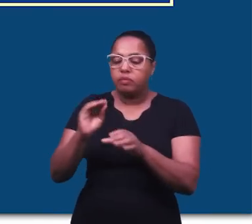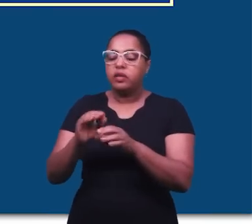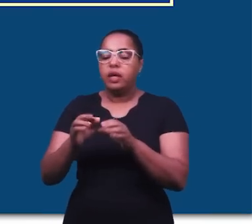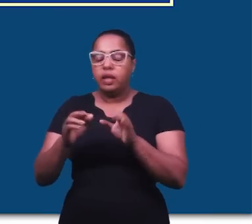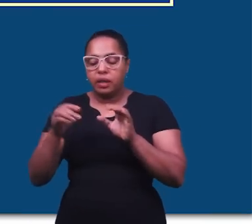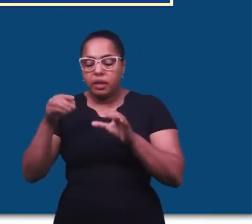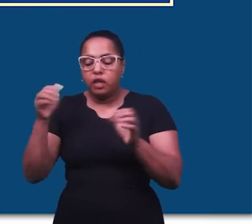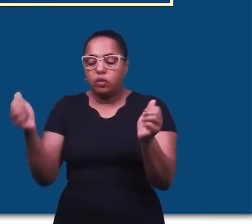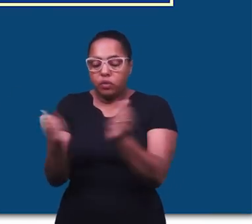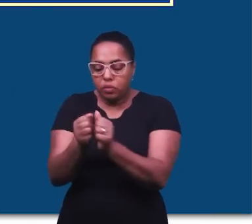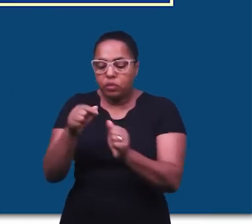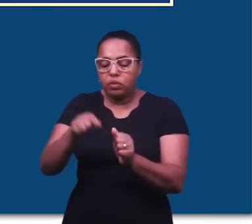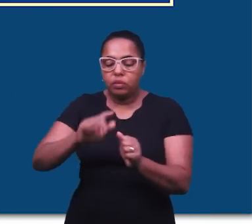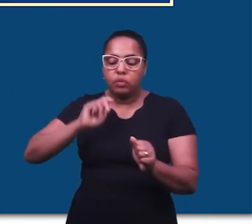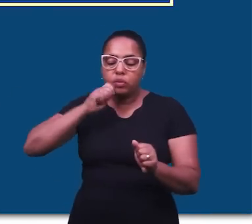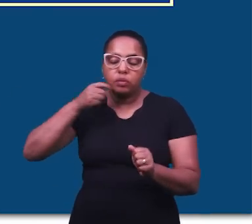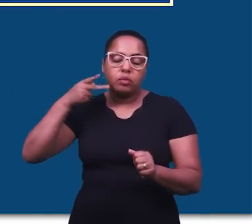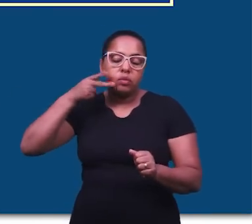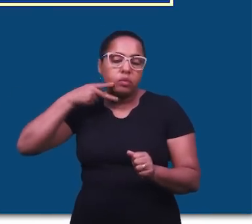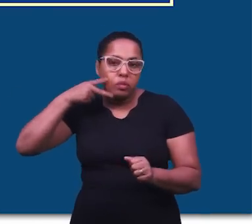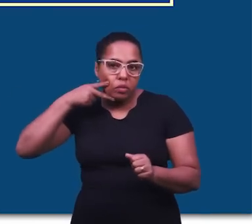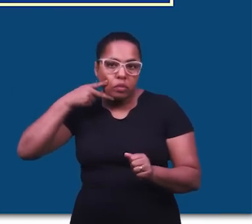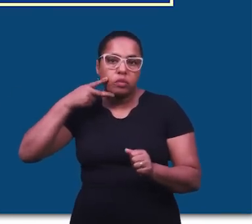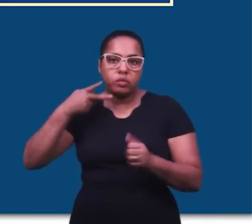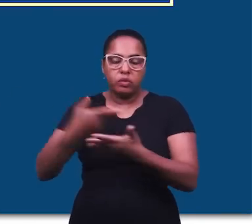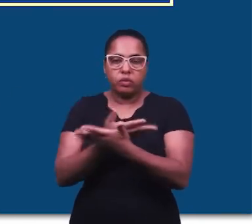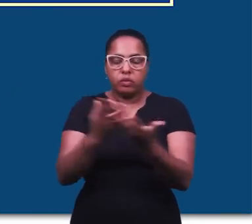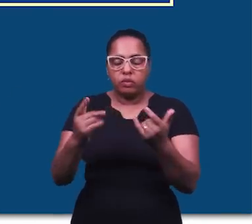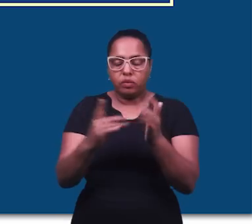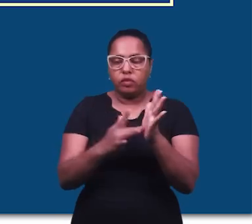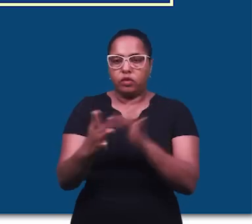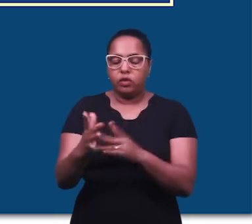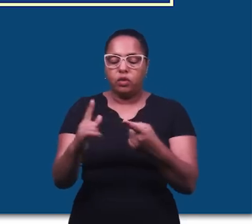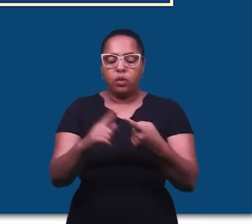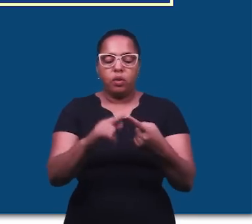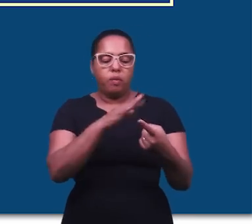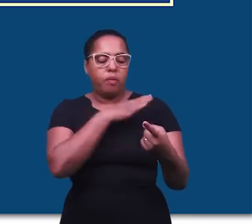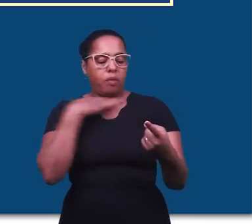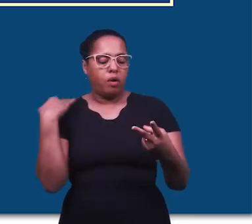muito importante. Eles representam morte e ressurreição. O que é